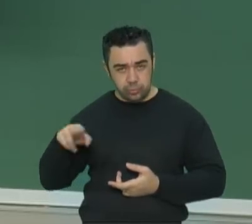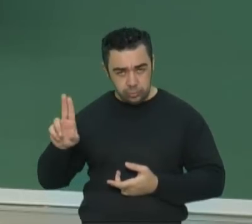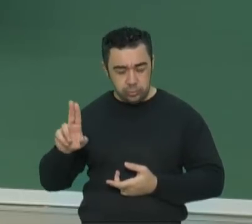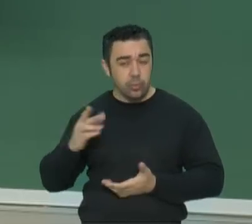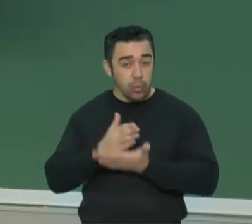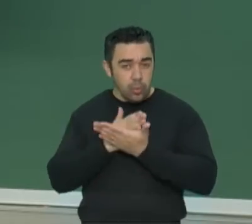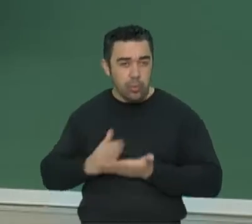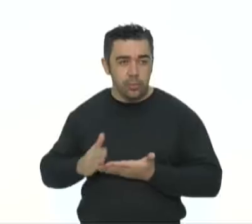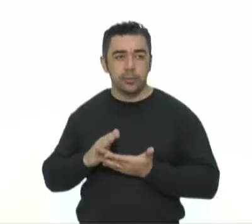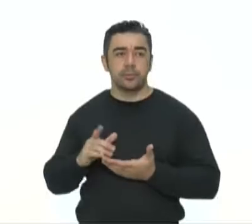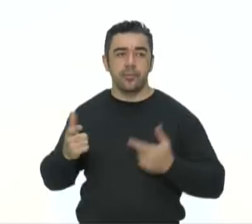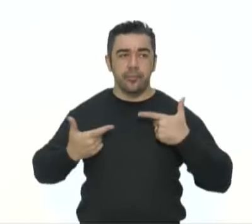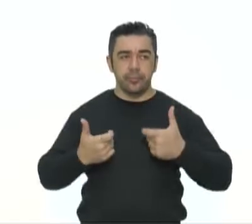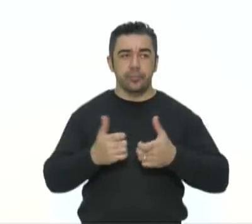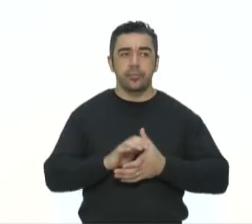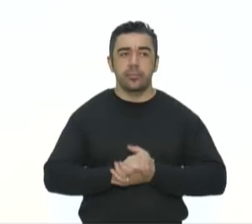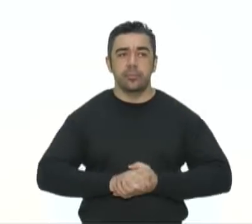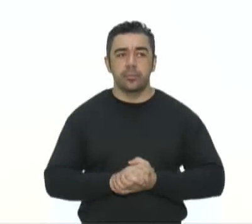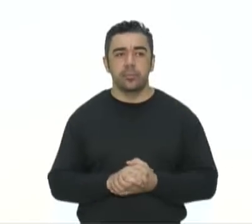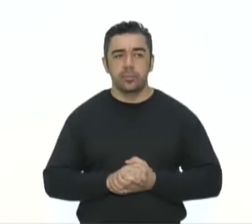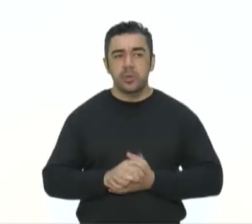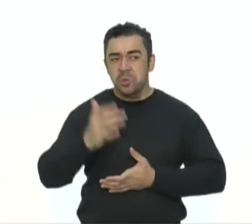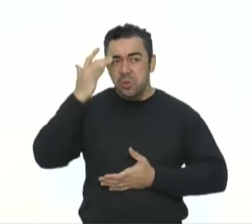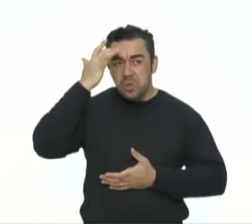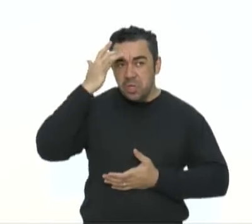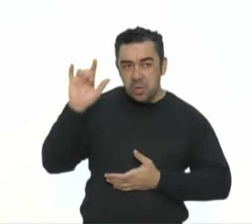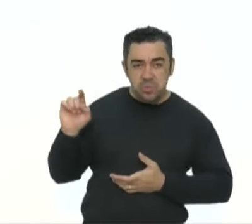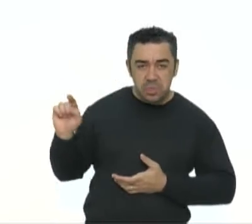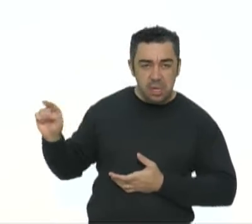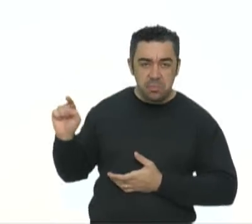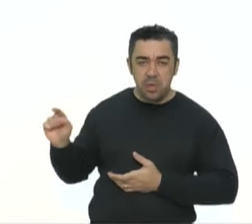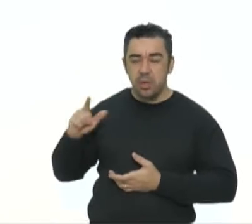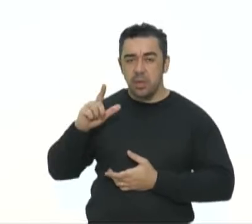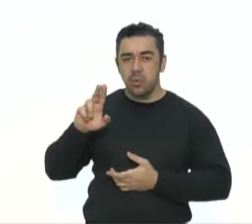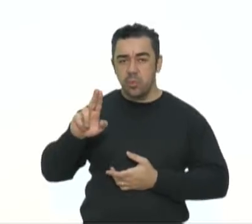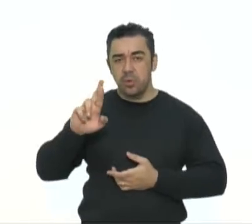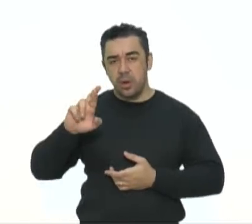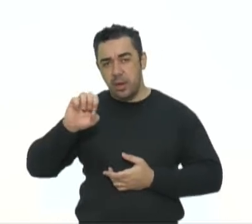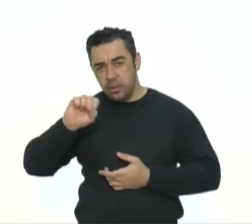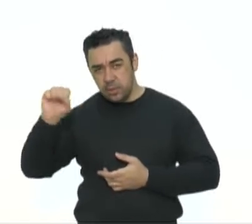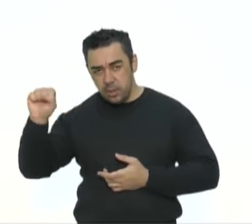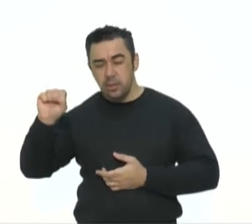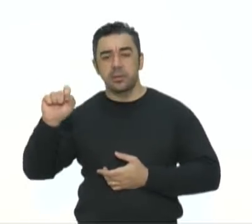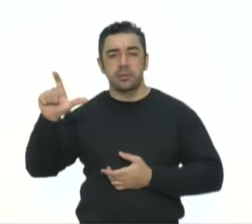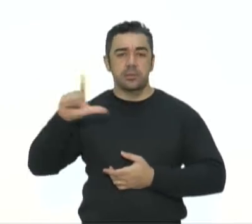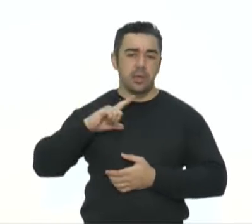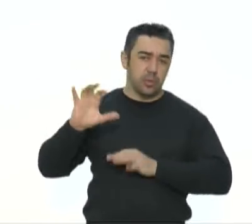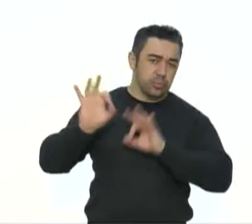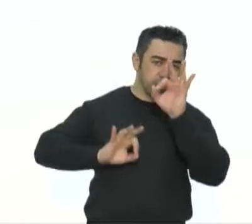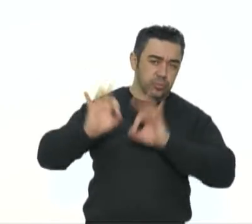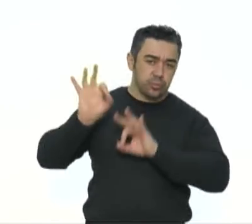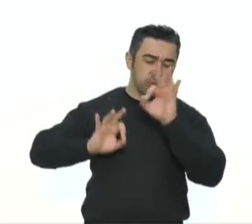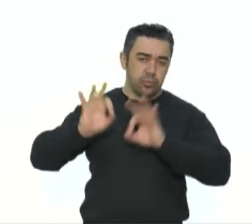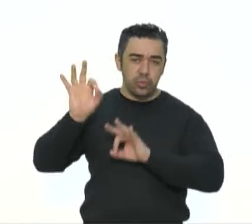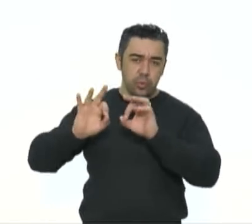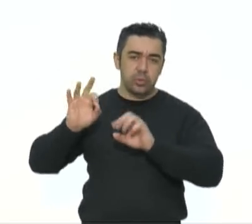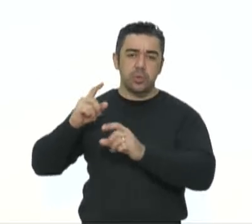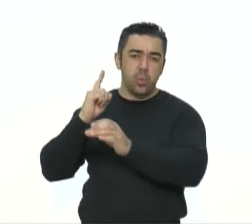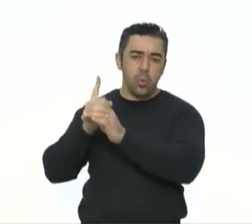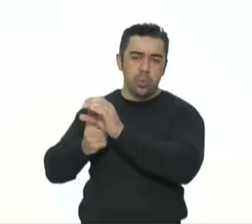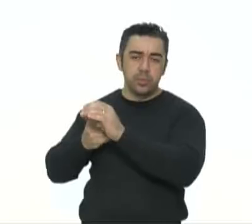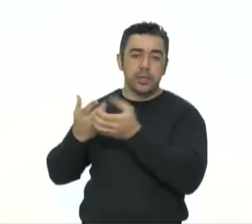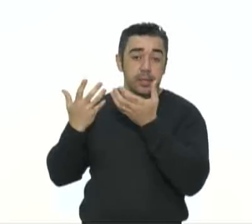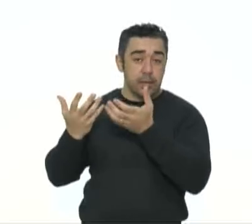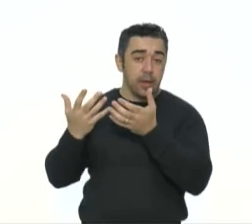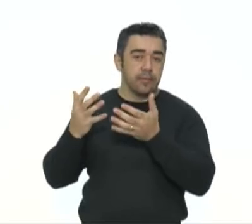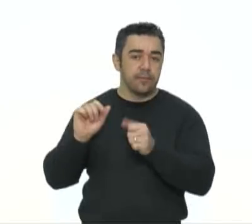Acompanha comigo. Ninguém sabe o que a Rússia soviética e sua organização internacional comunista pretendem